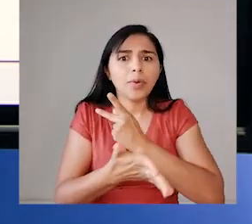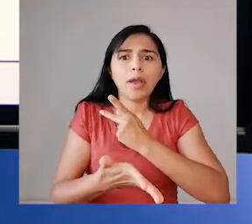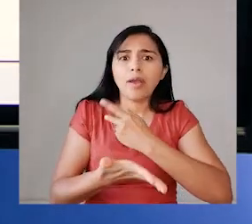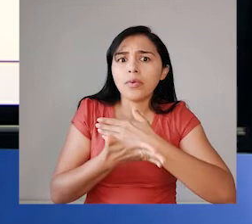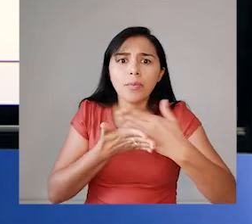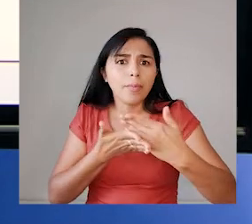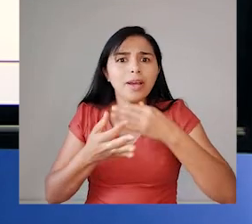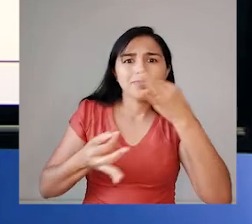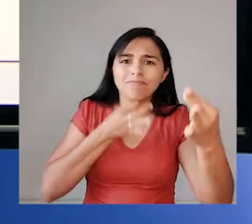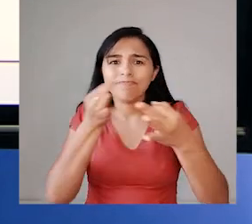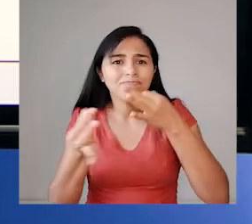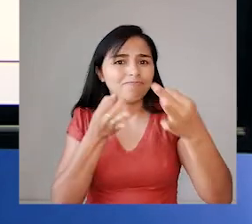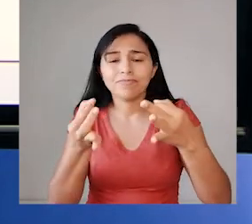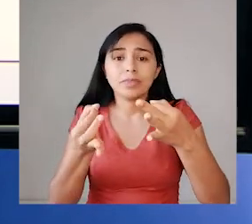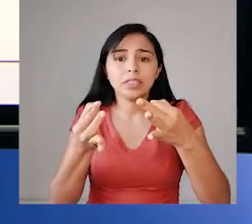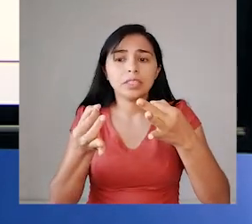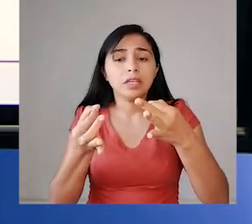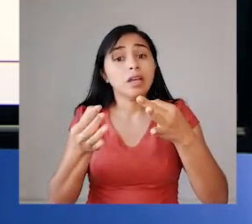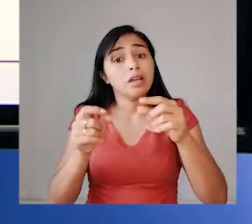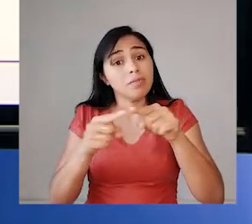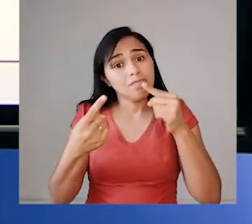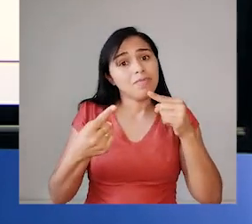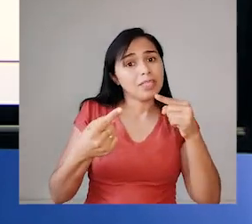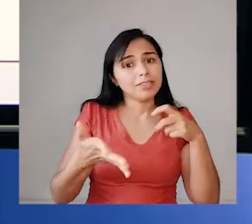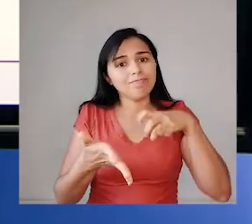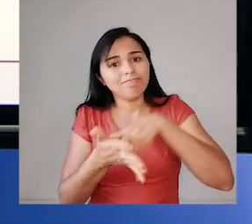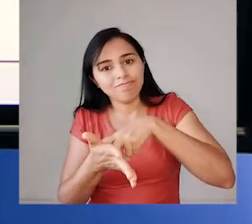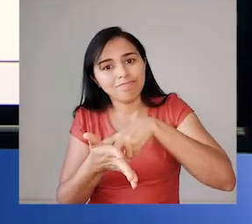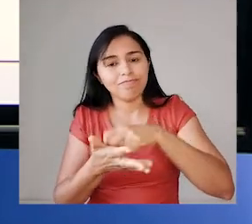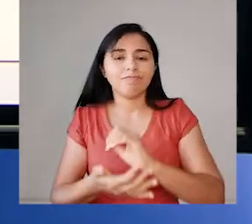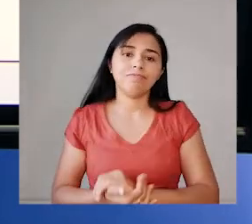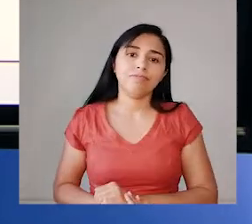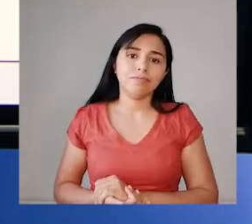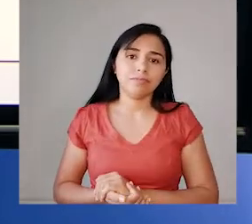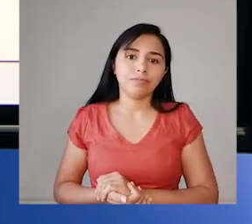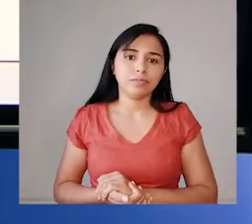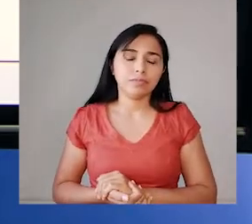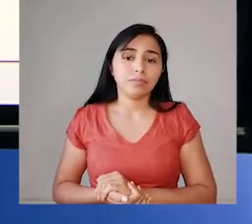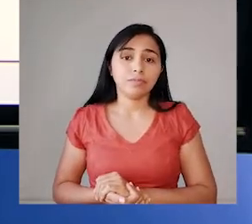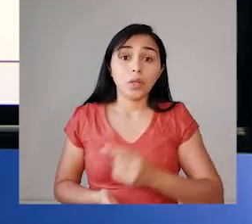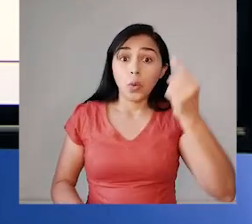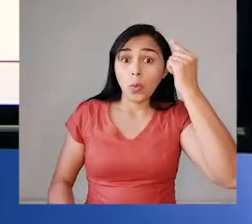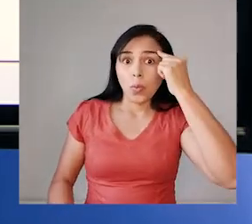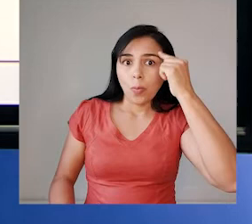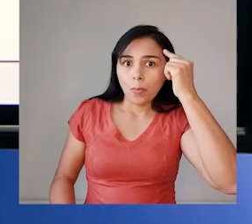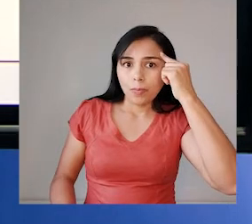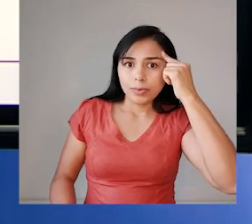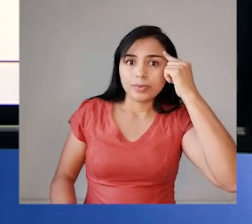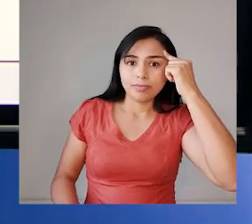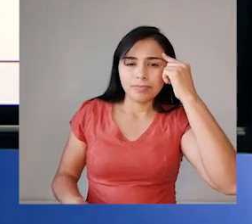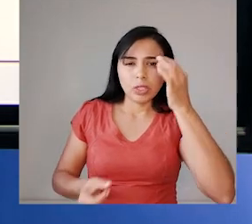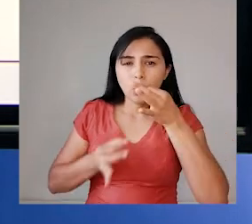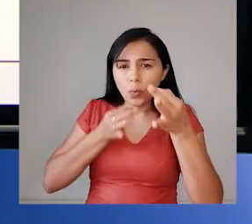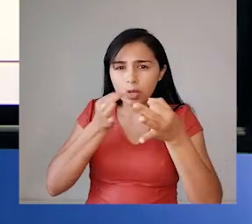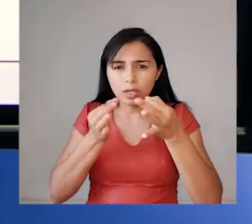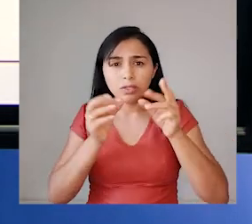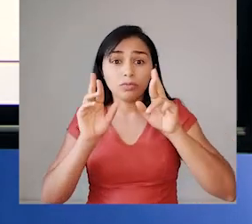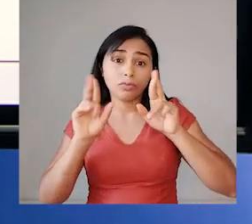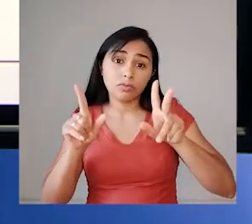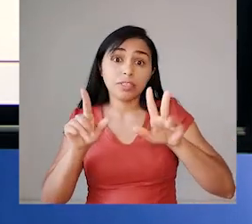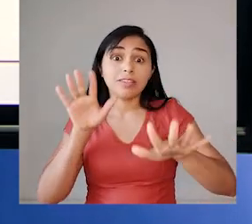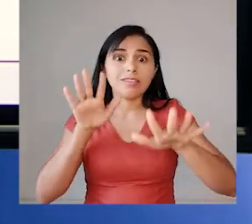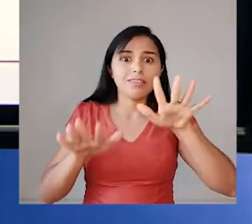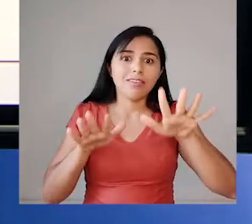certo? Segundo ponto, o pensamento crítico e diferente pode ter sido a causa da morte da